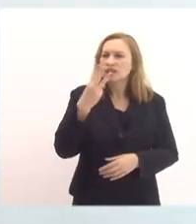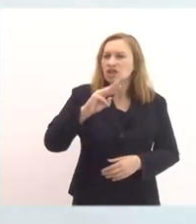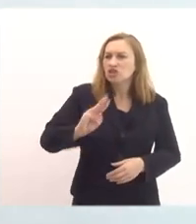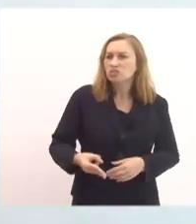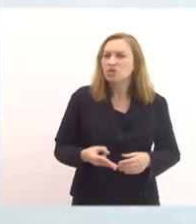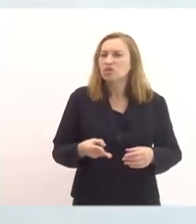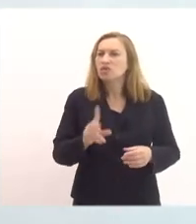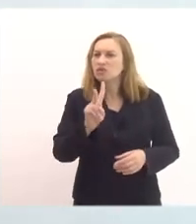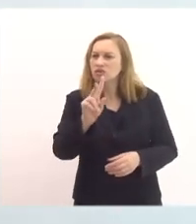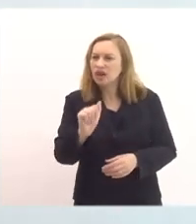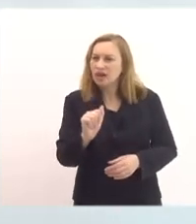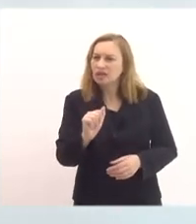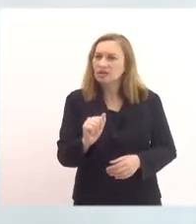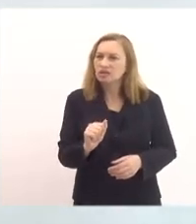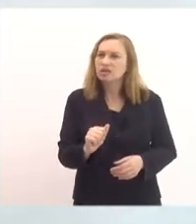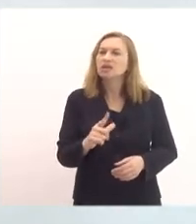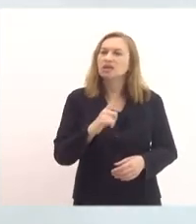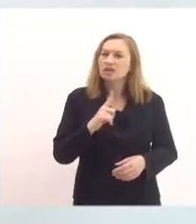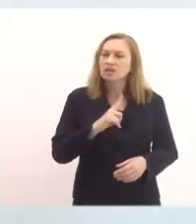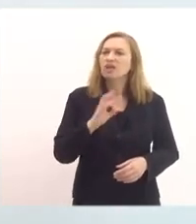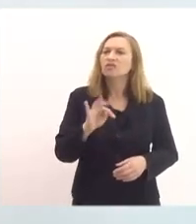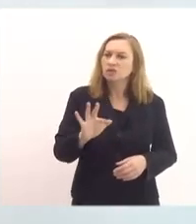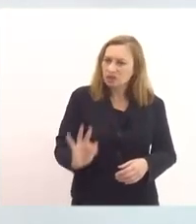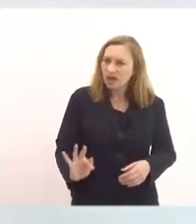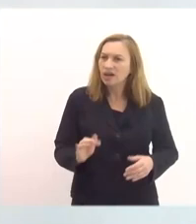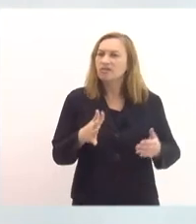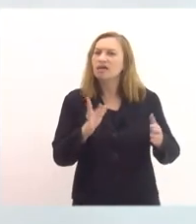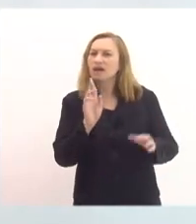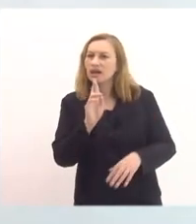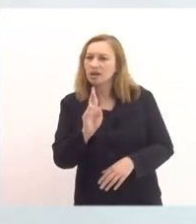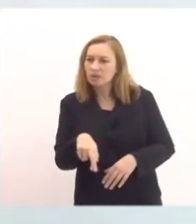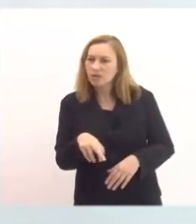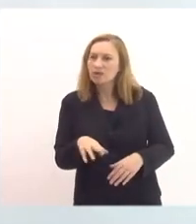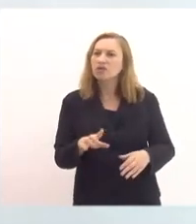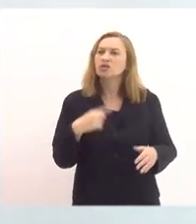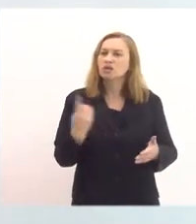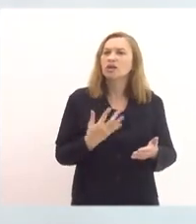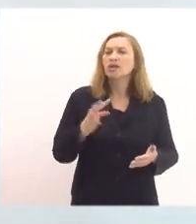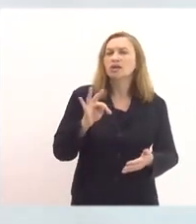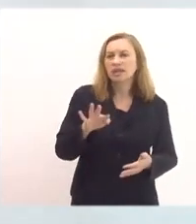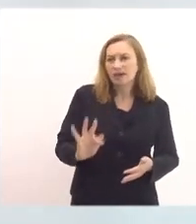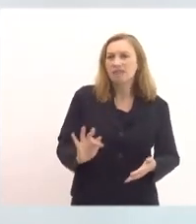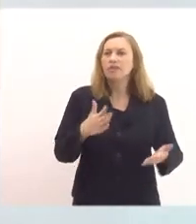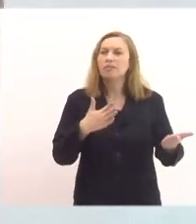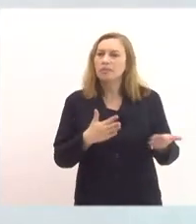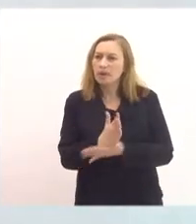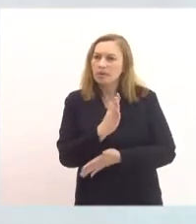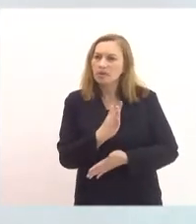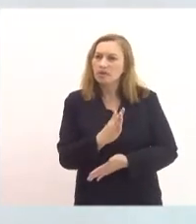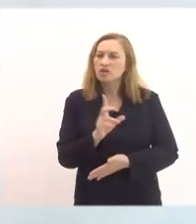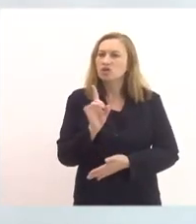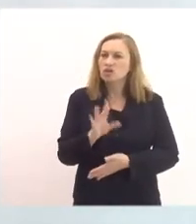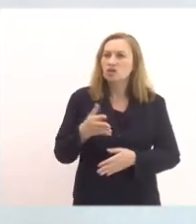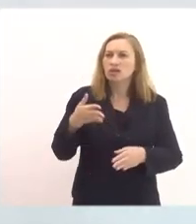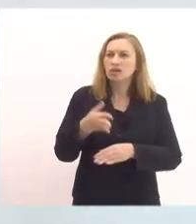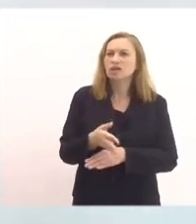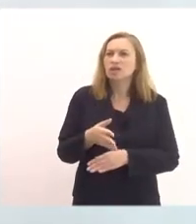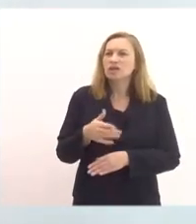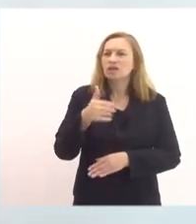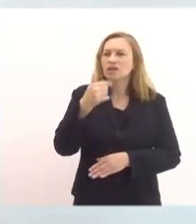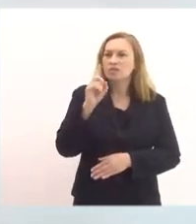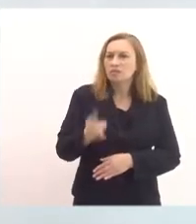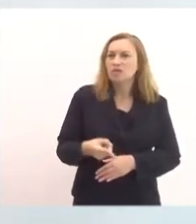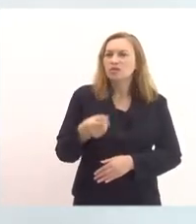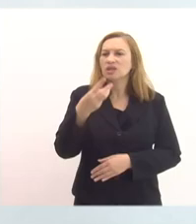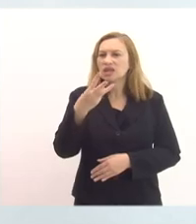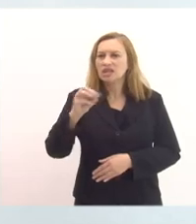vagas, teve o TAF, teve as reprovações, a gente passou no TAF e só ingressou aproximadamente 1.300